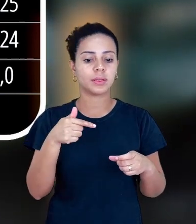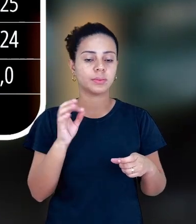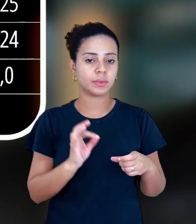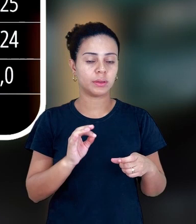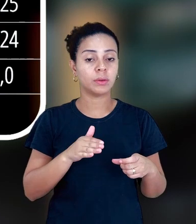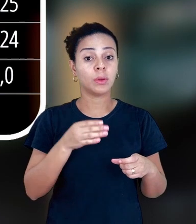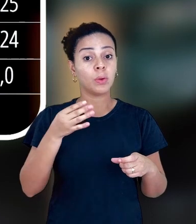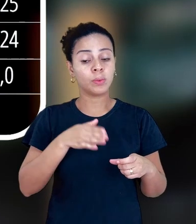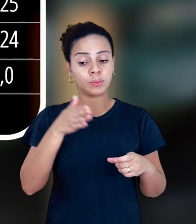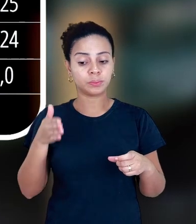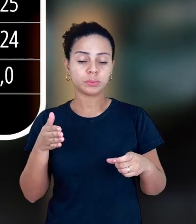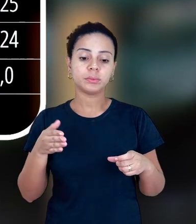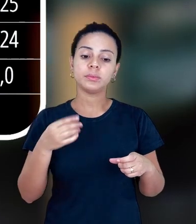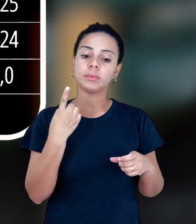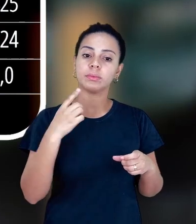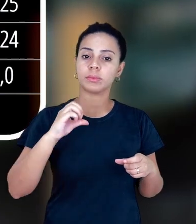19,7%. No quarto,